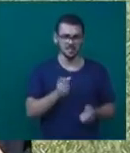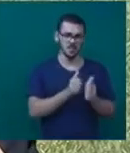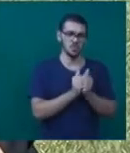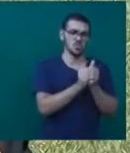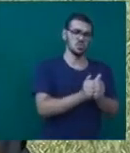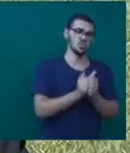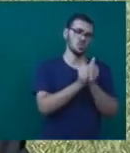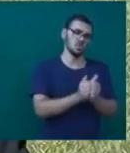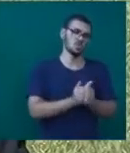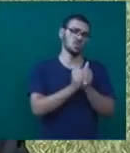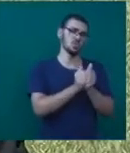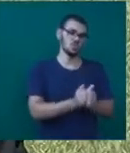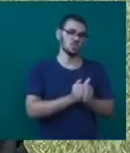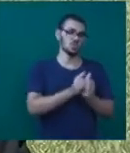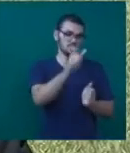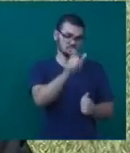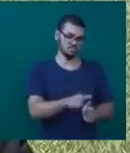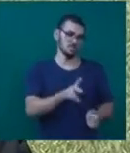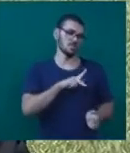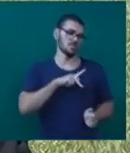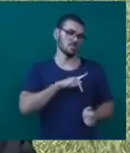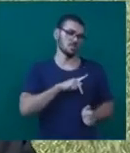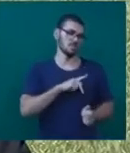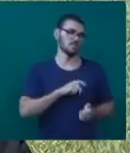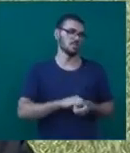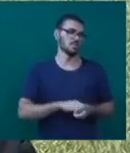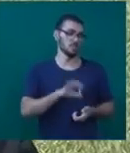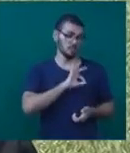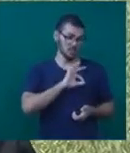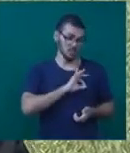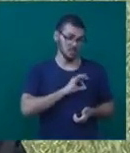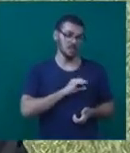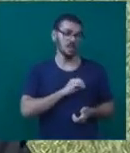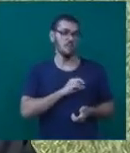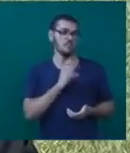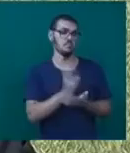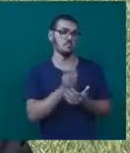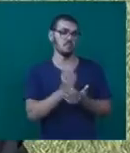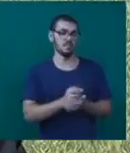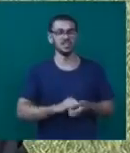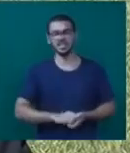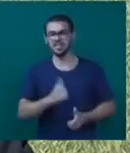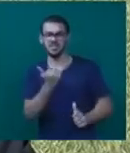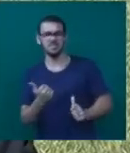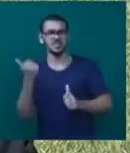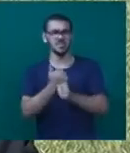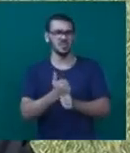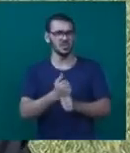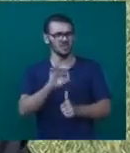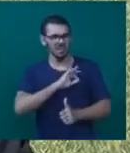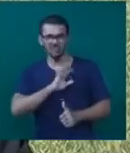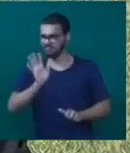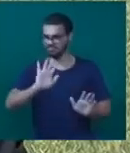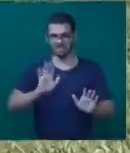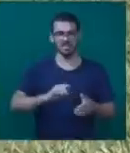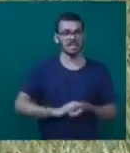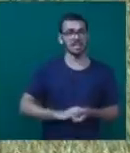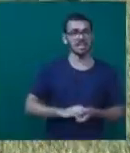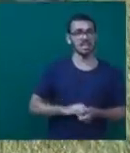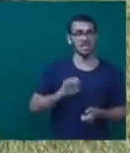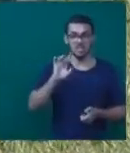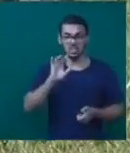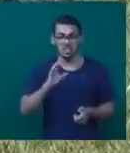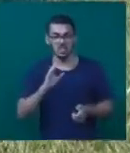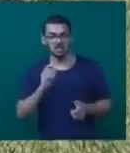não substitui o trabalho policial, né? As equipes de campo, elas investigam, elas aprofundam a investigação para combater o